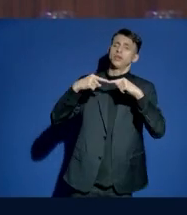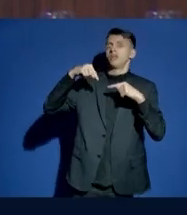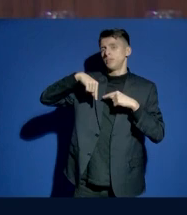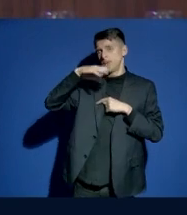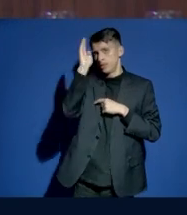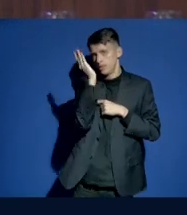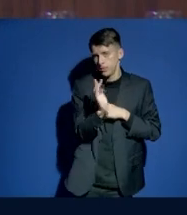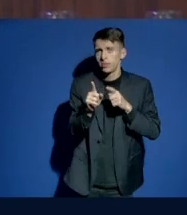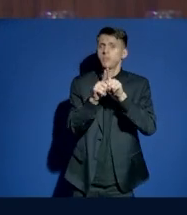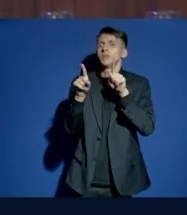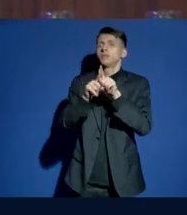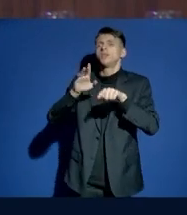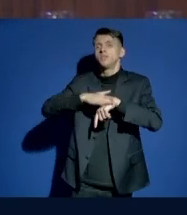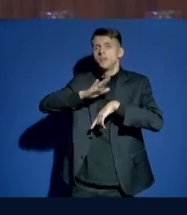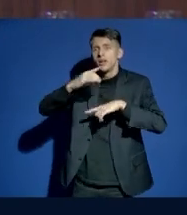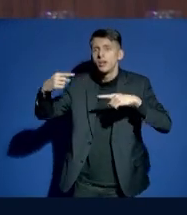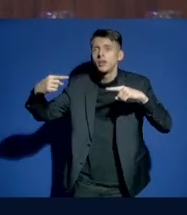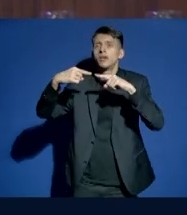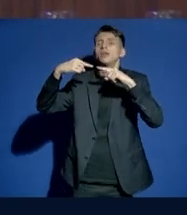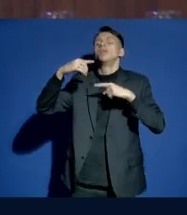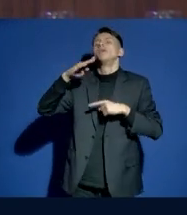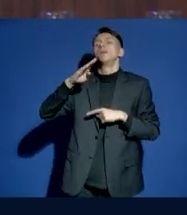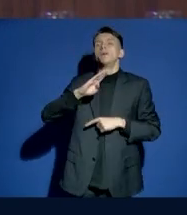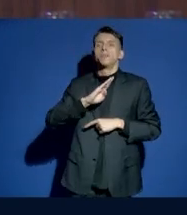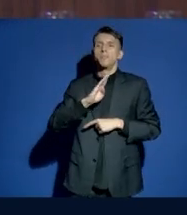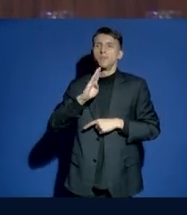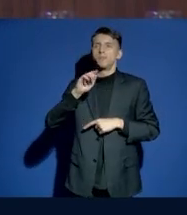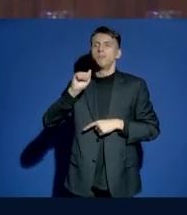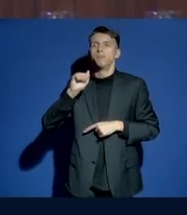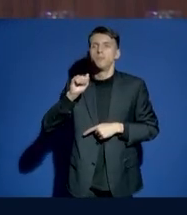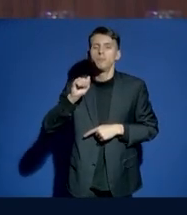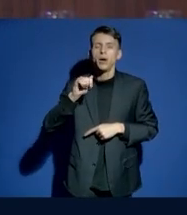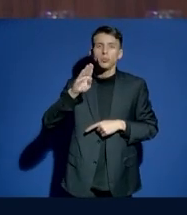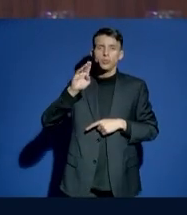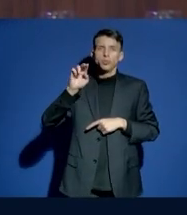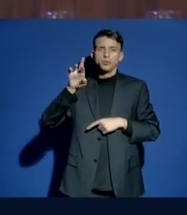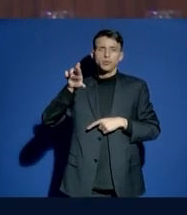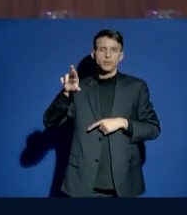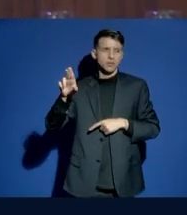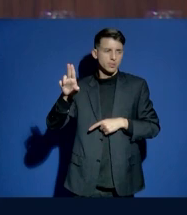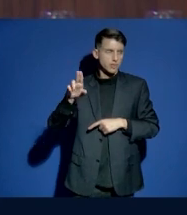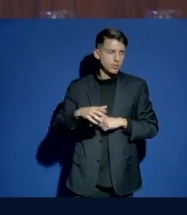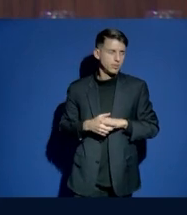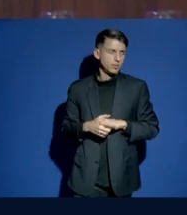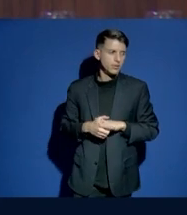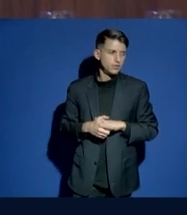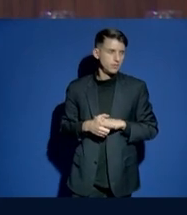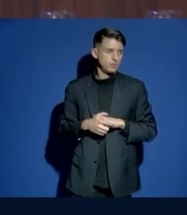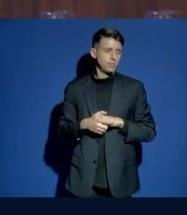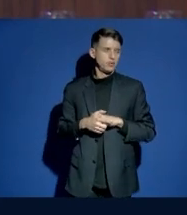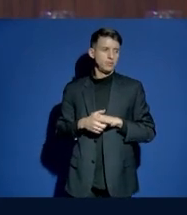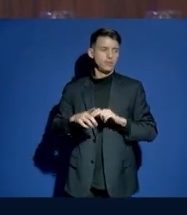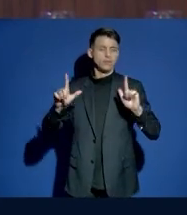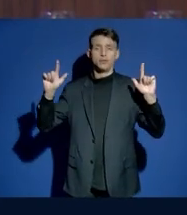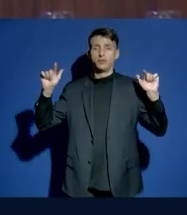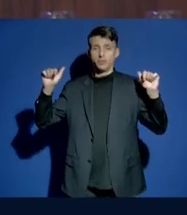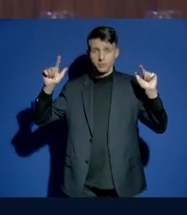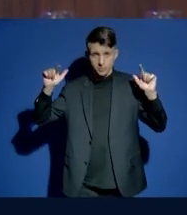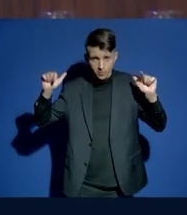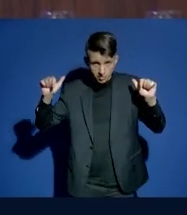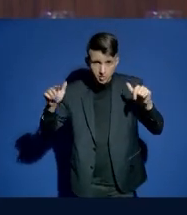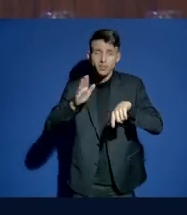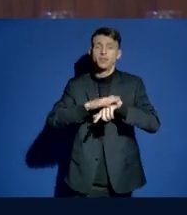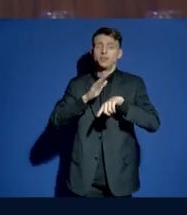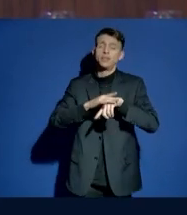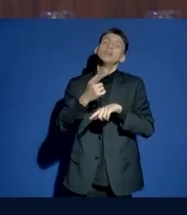repotencialização do ramal que liga Panorama Bauru mas não é suficiente a gente precisa resolver o problema de entrada no porto